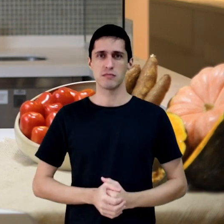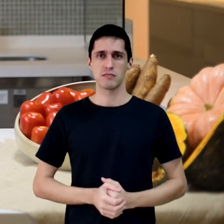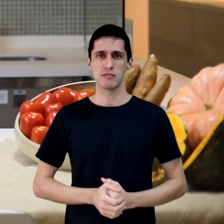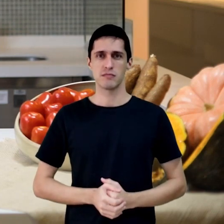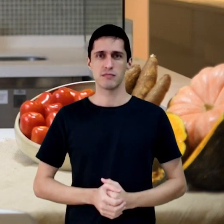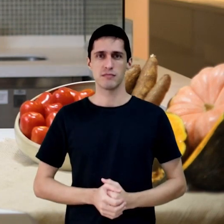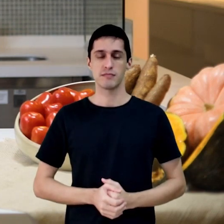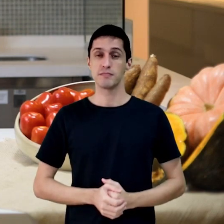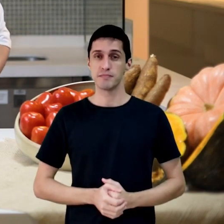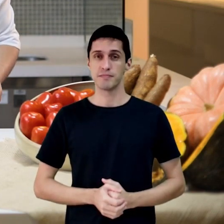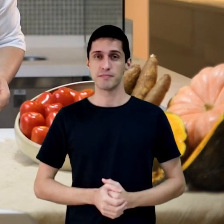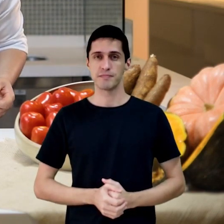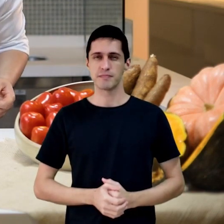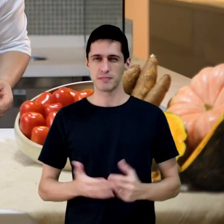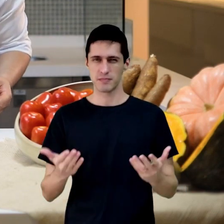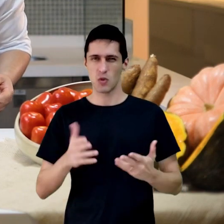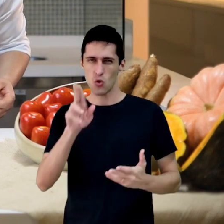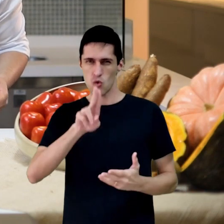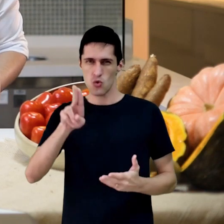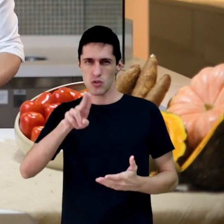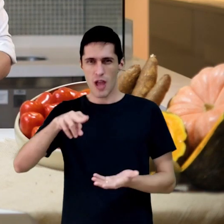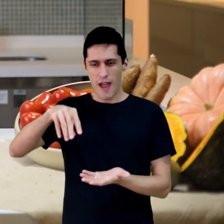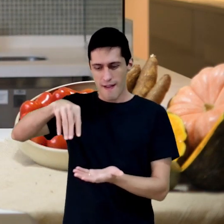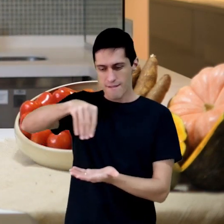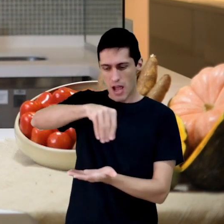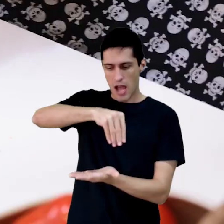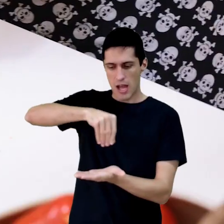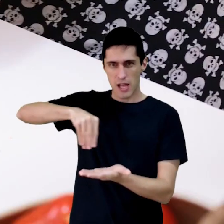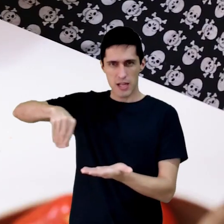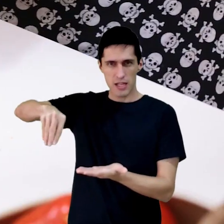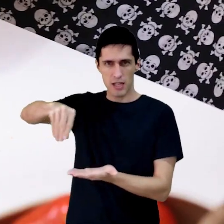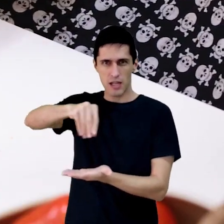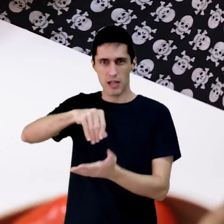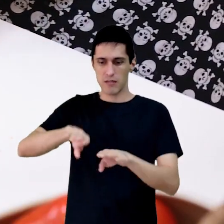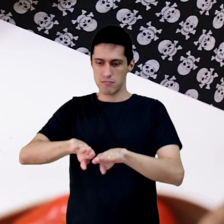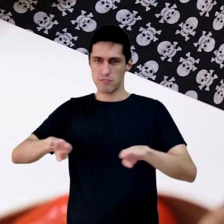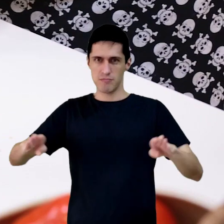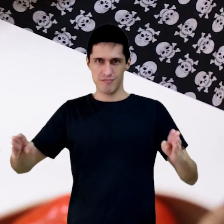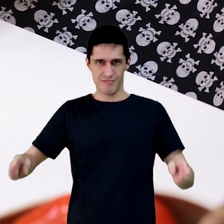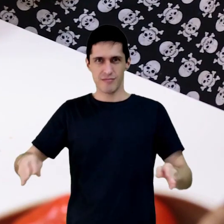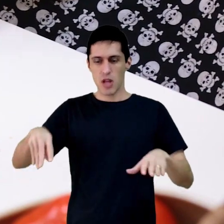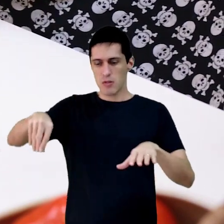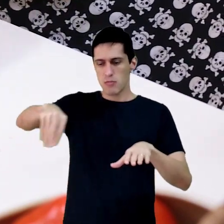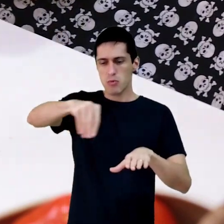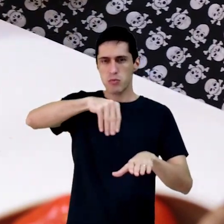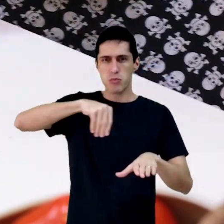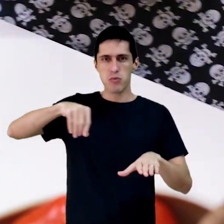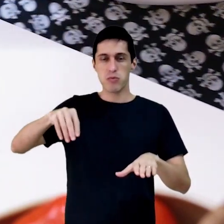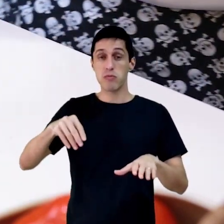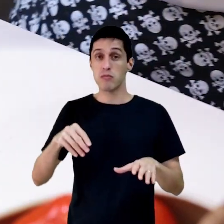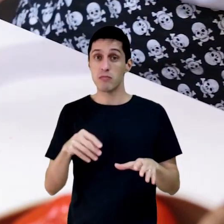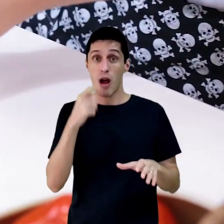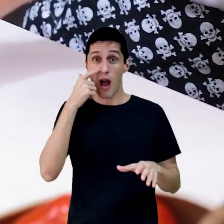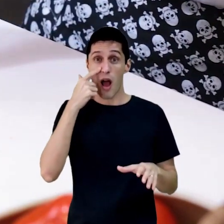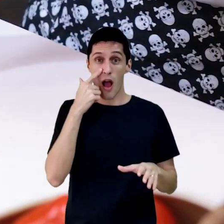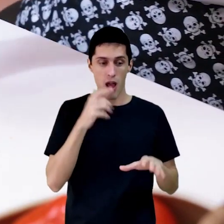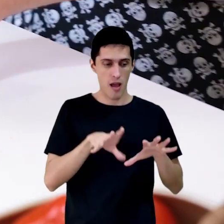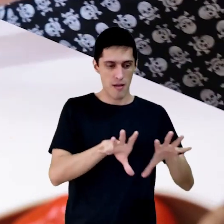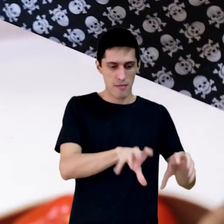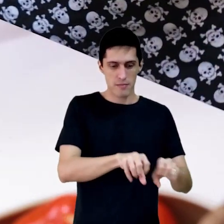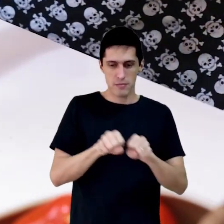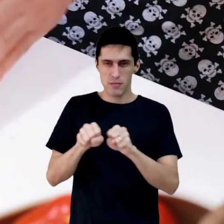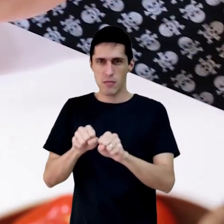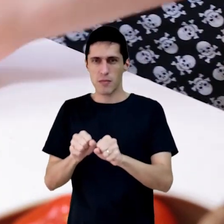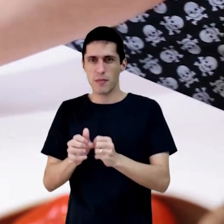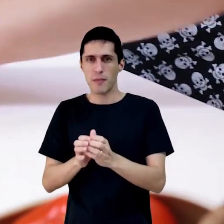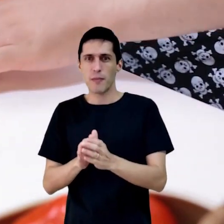Então aqui, ó. A gente vai utilizar aqui um pouquinho de farinha de trigo aqui na bancada. Vai pegar um pouquinho da massa e